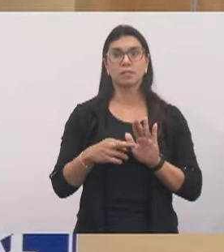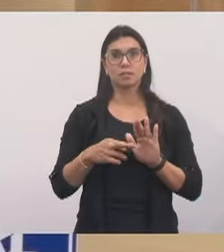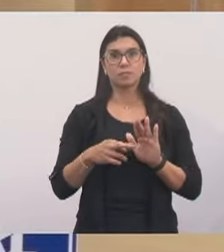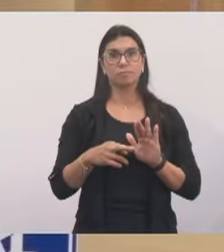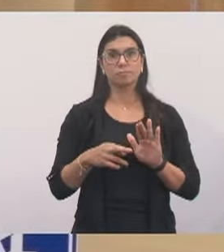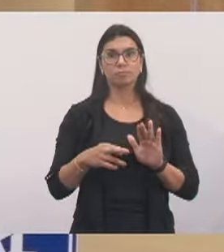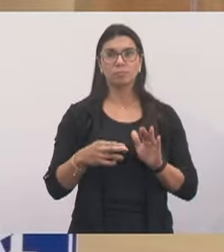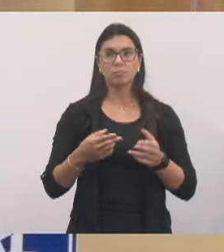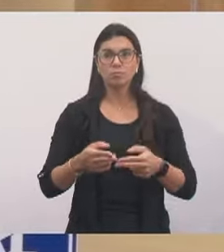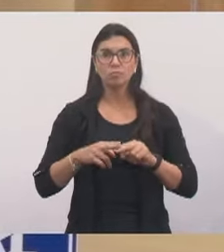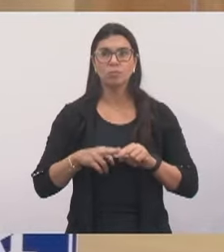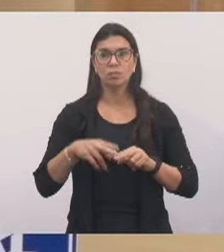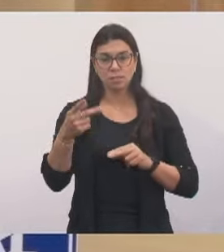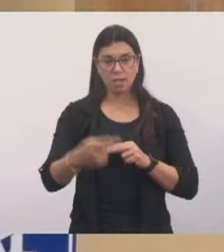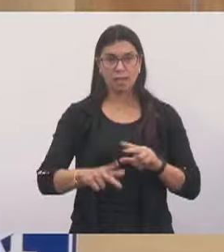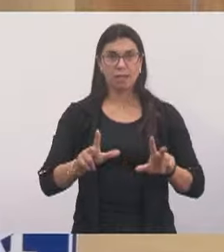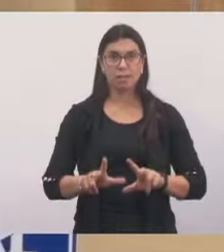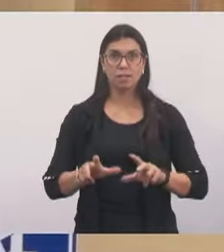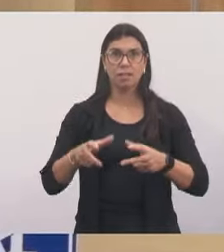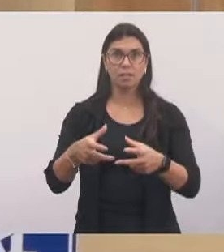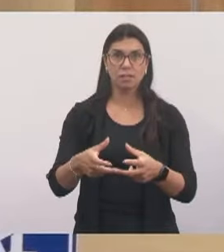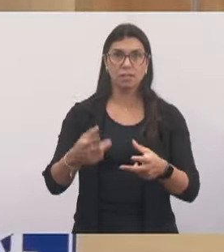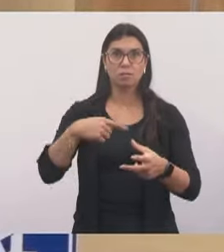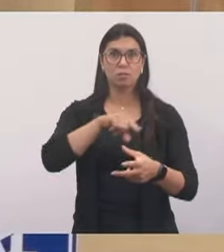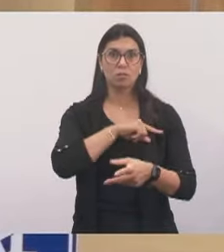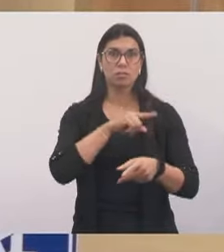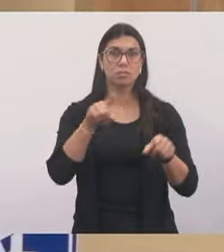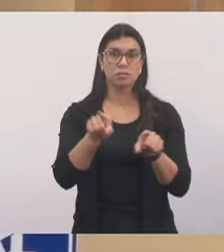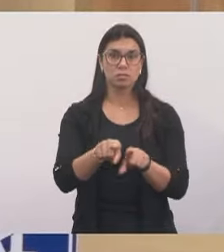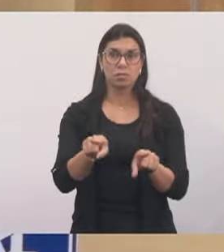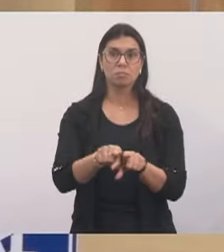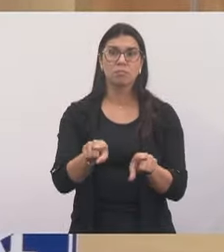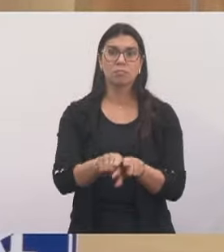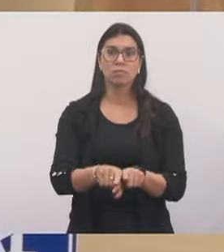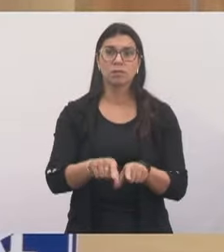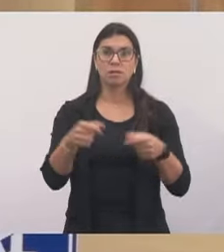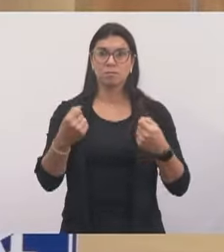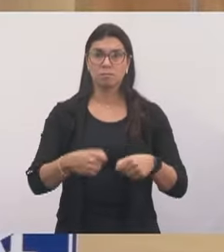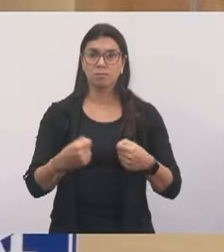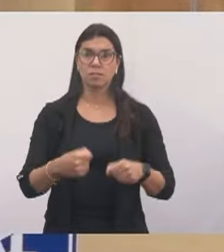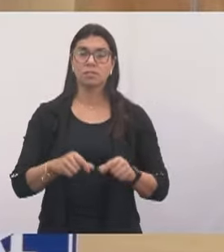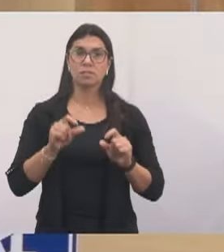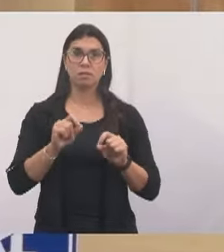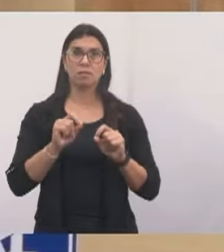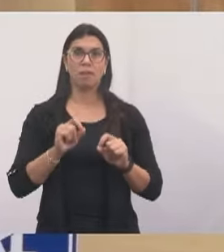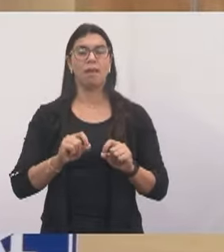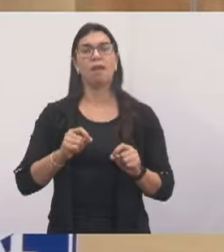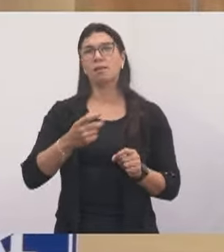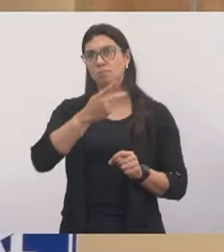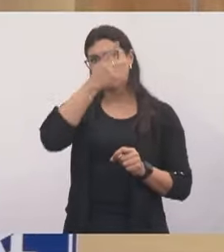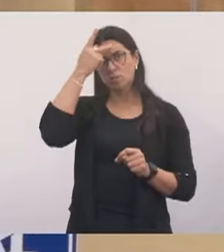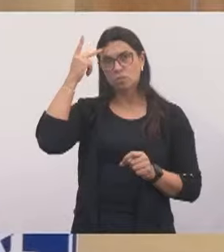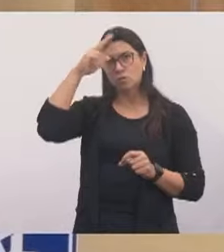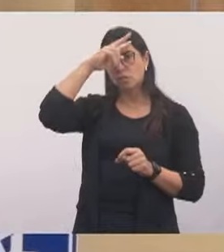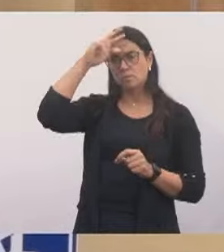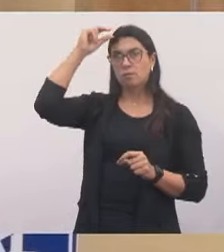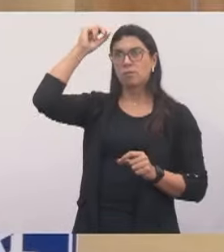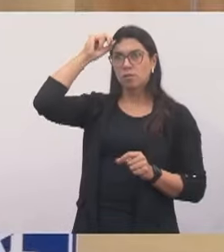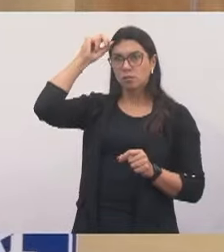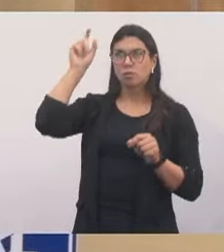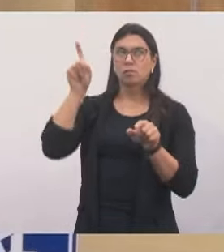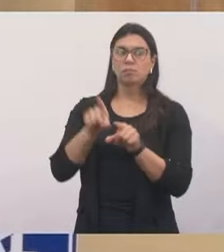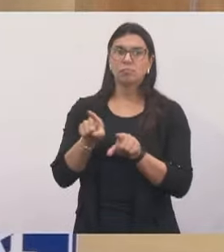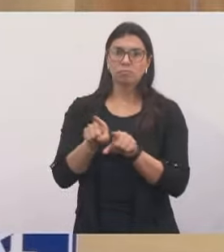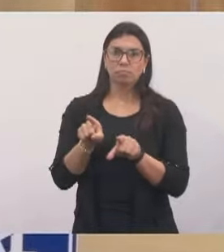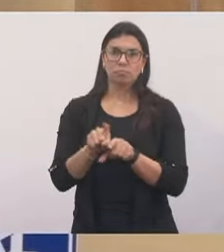interno. Interno aqui a gente fala que a gente pode colocar o pessoal da prefeitura que faz as auditorias, né? Externo, a